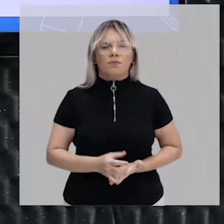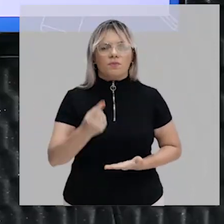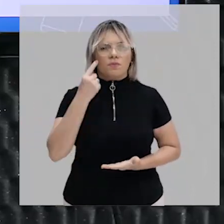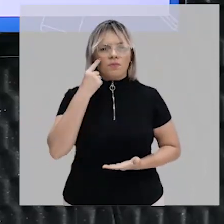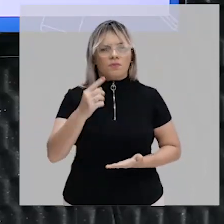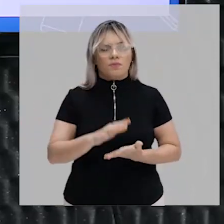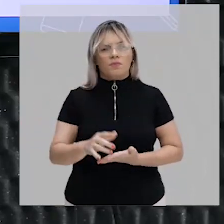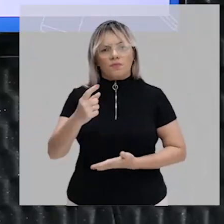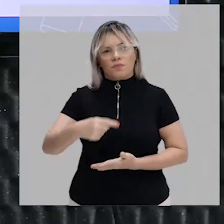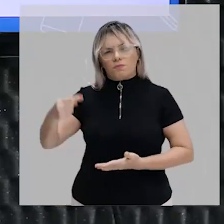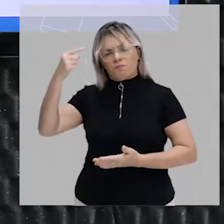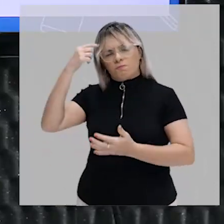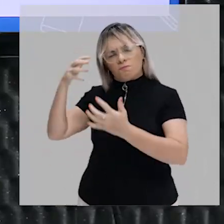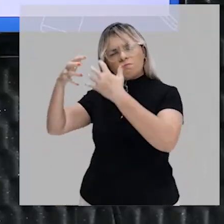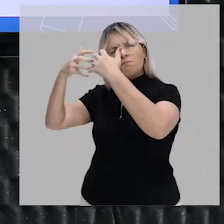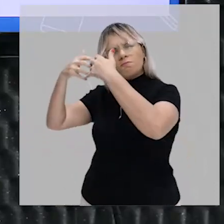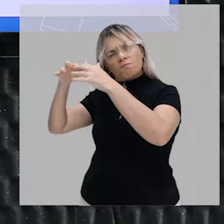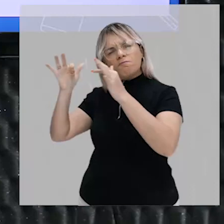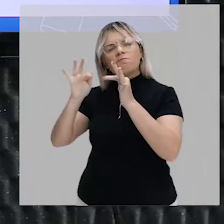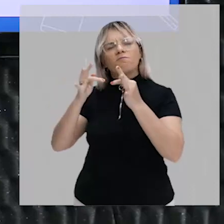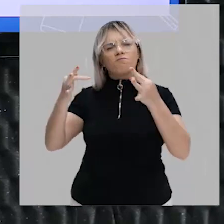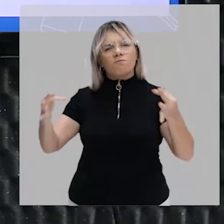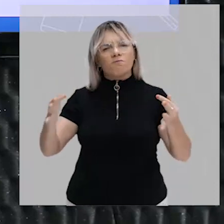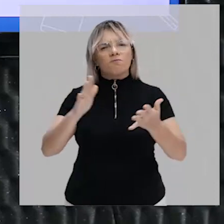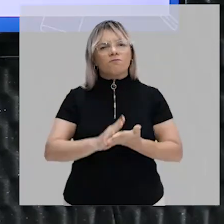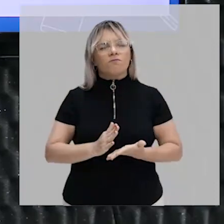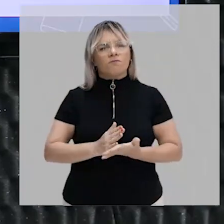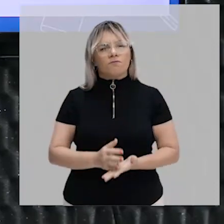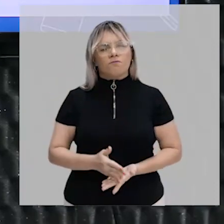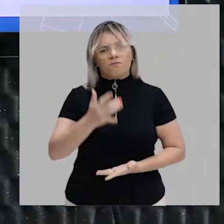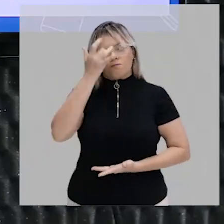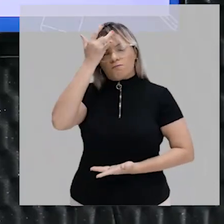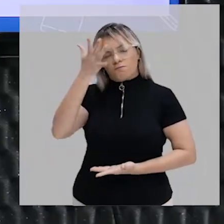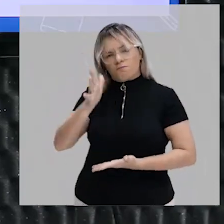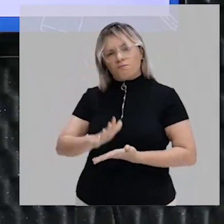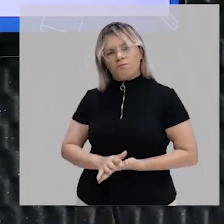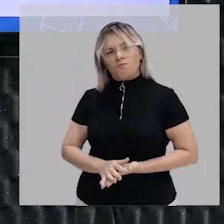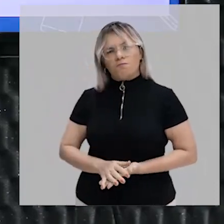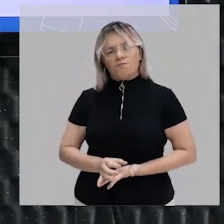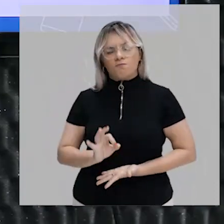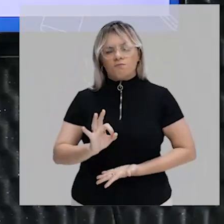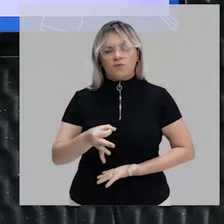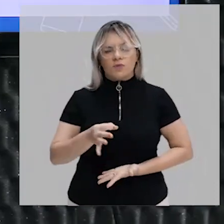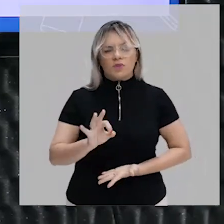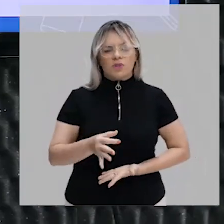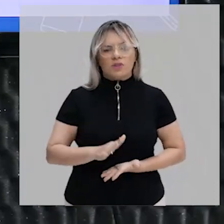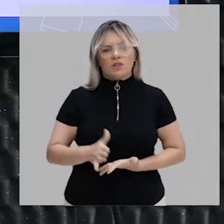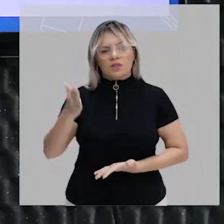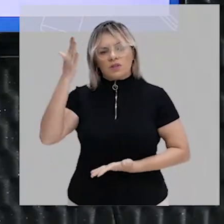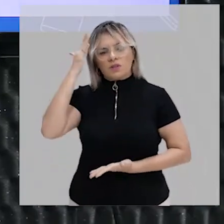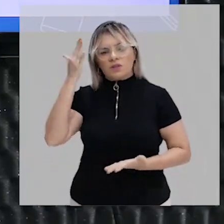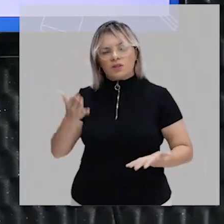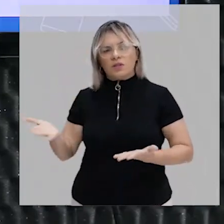aqui o raciocínio está muito simples, está muito direto, está bem fácil, tá? E, dando continuidade aí, eu já